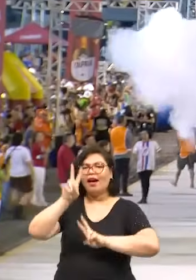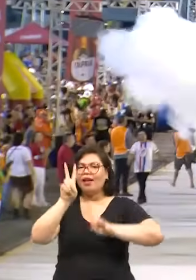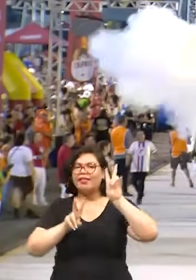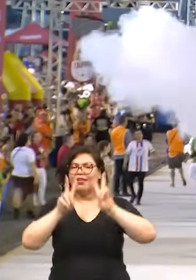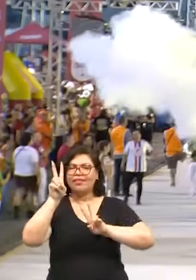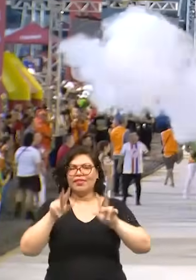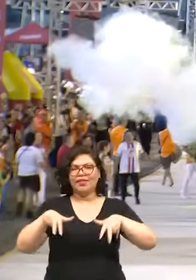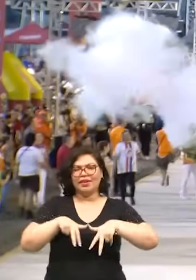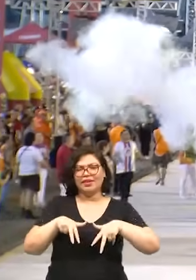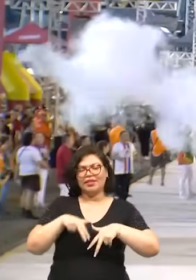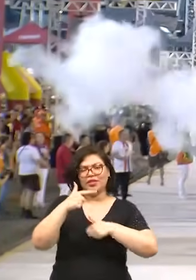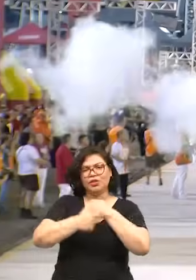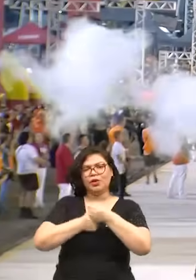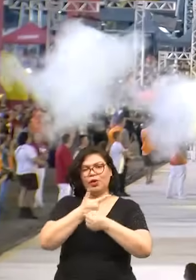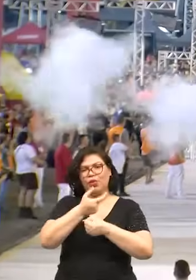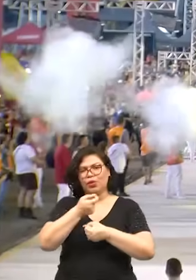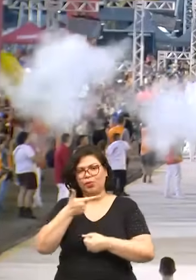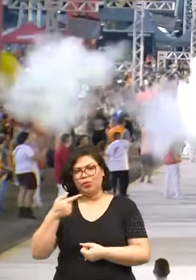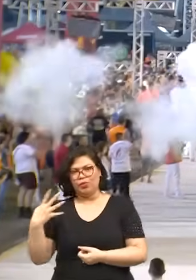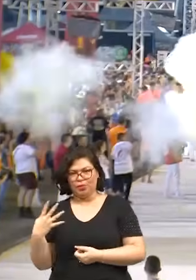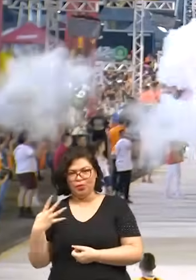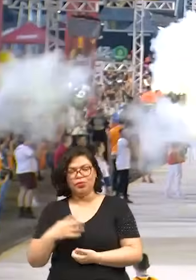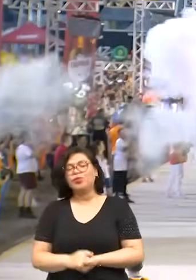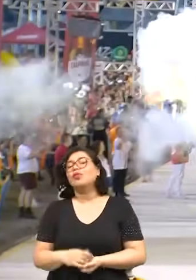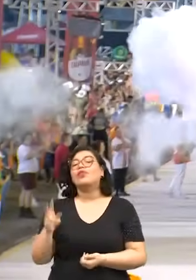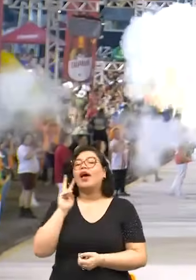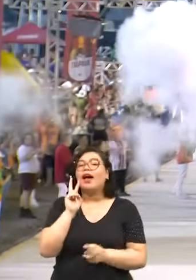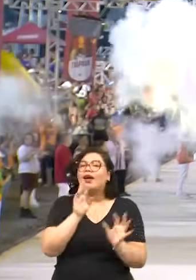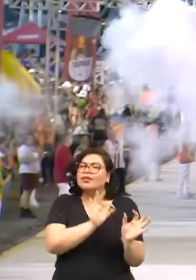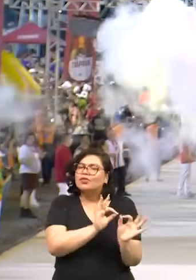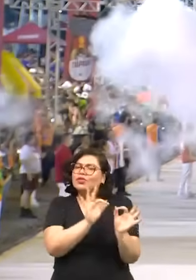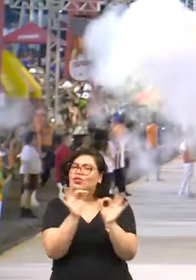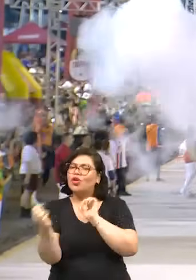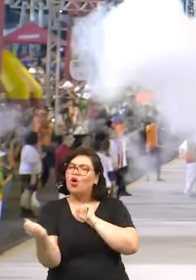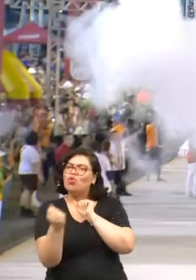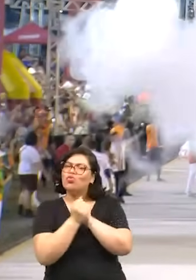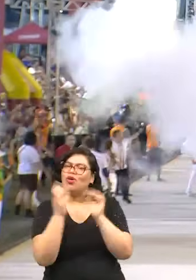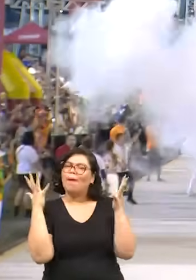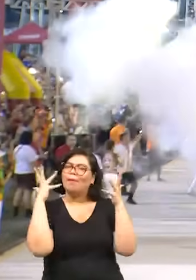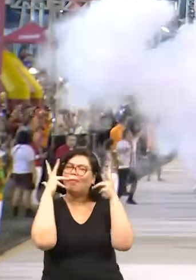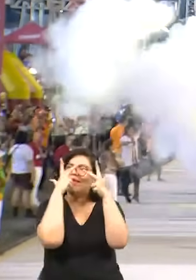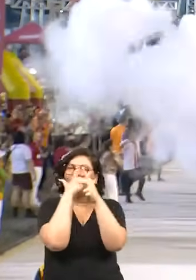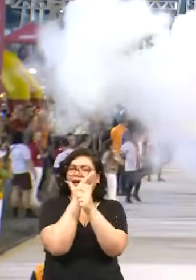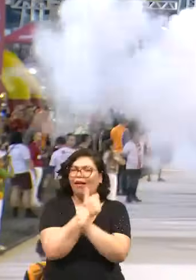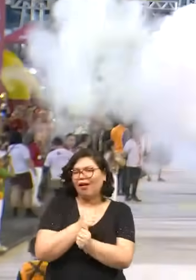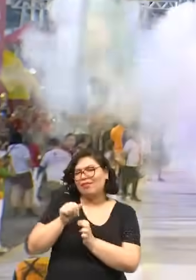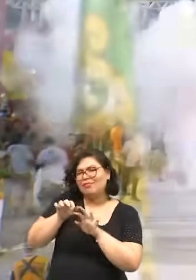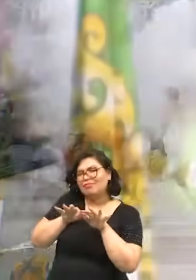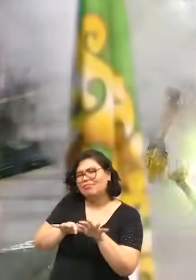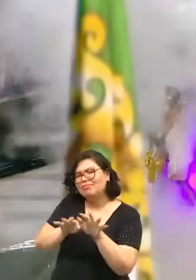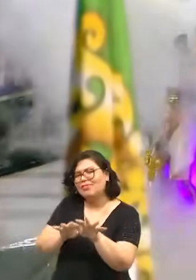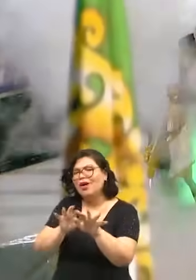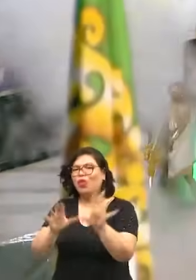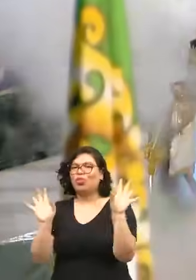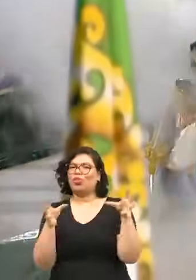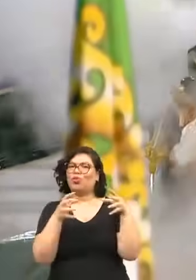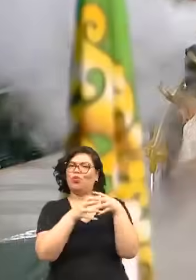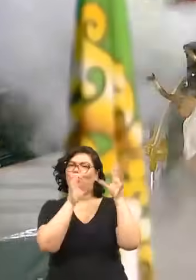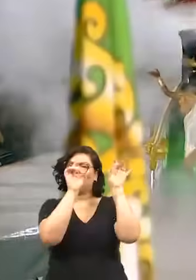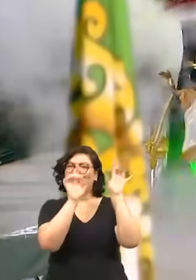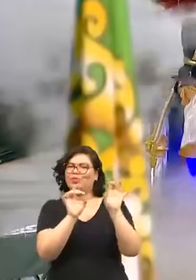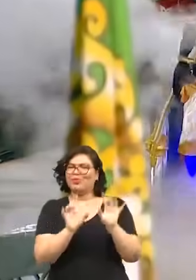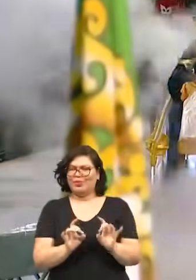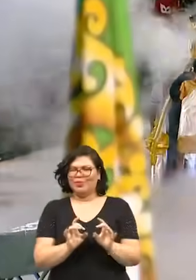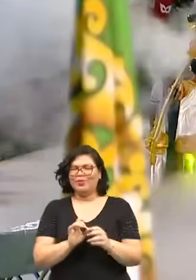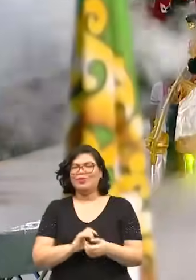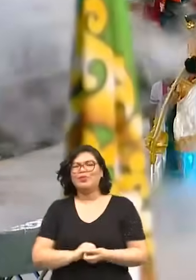Crítica 2024. Acompanha com a gente a beleza do desfile das escolas de samba do Grupo Especial de Manaus.